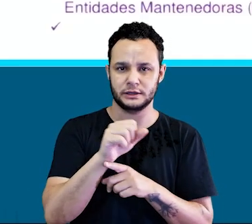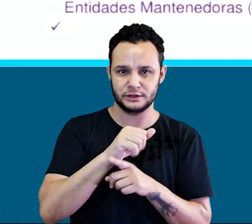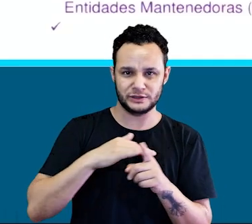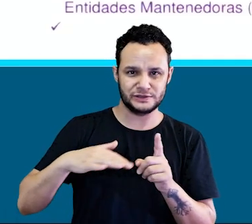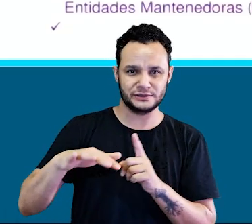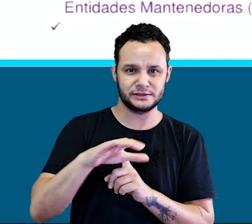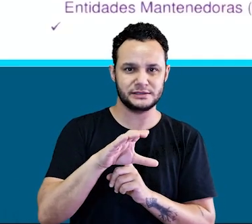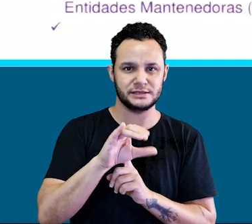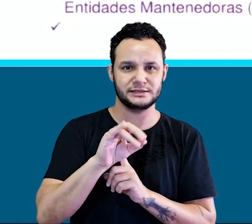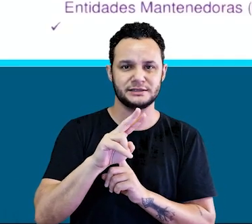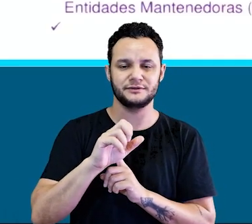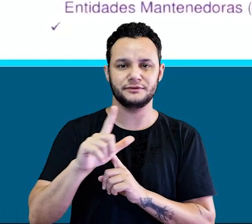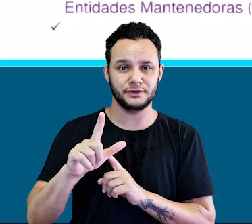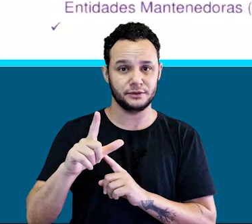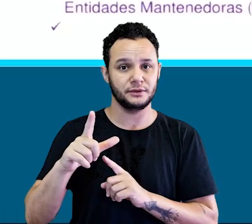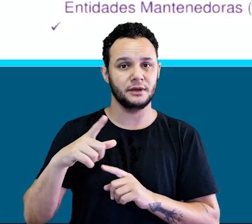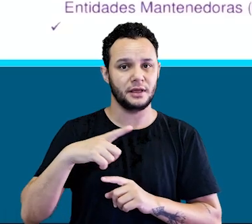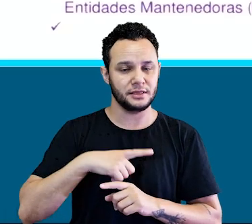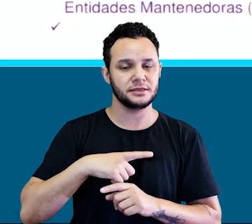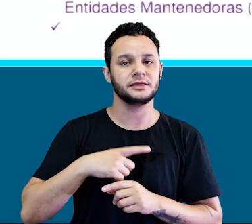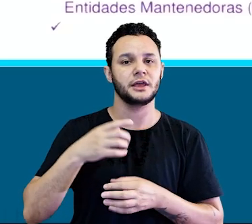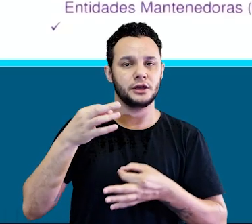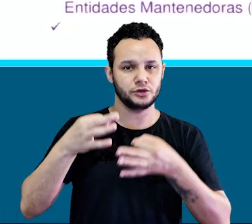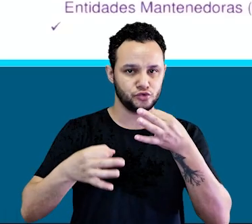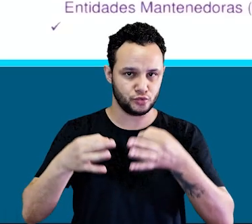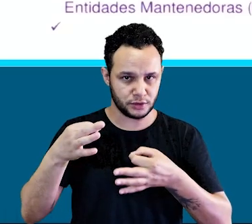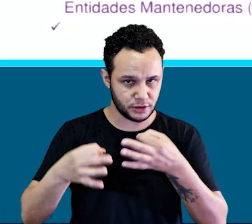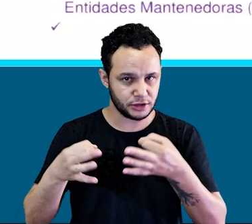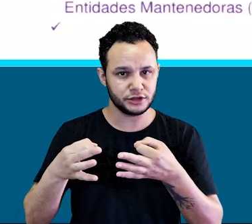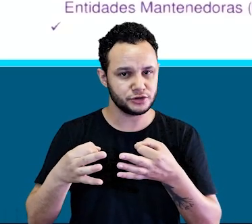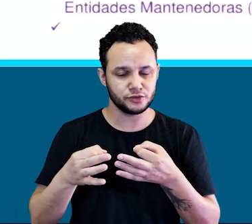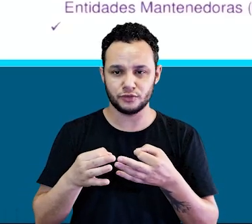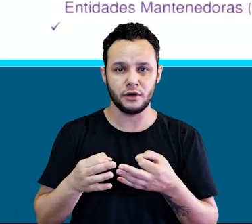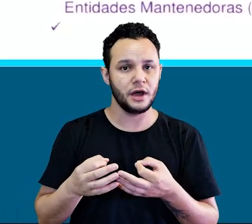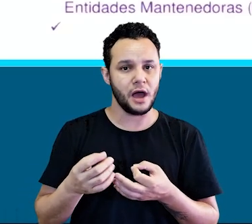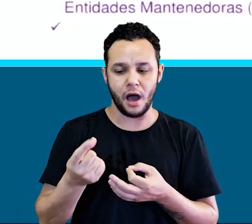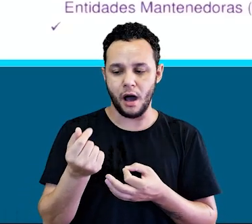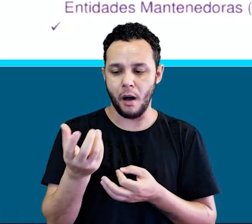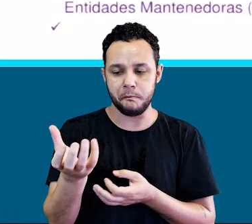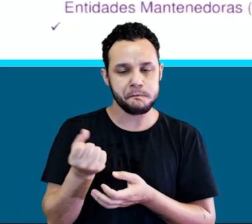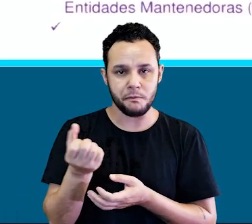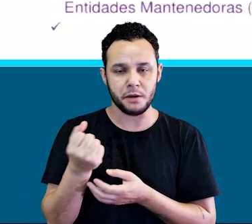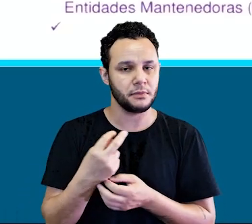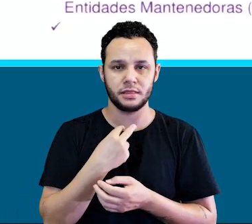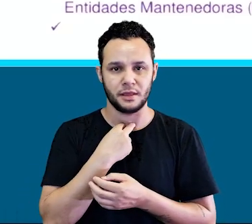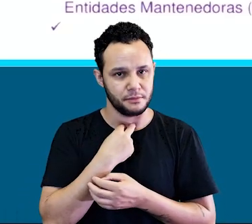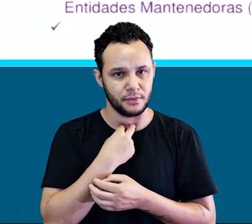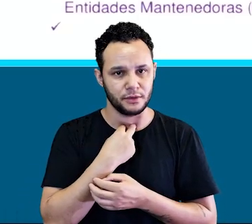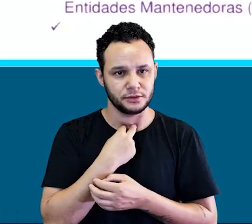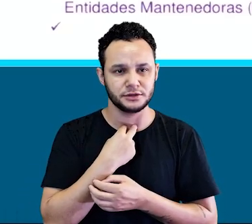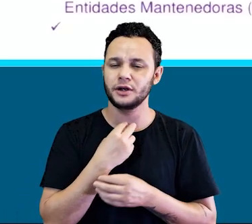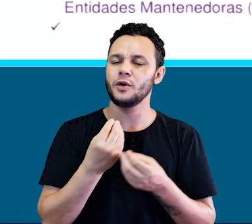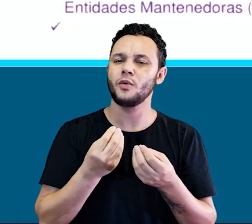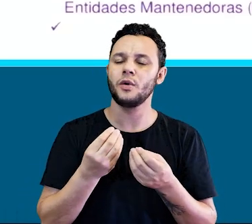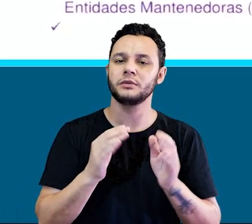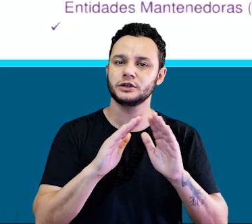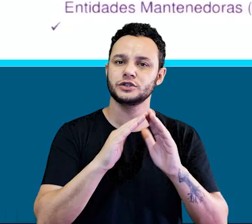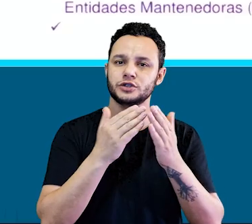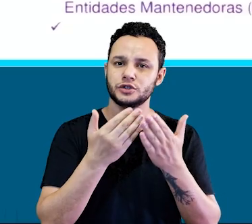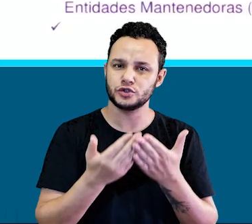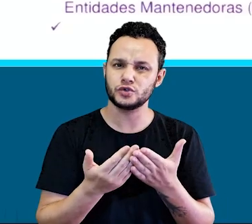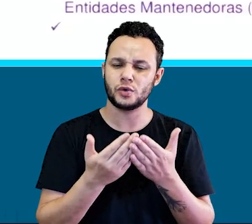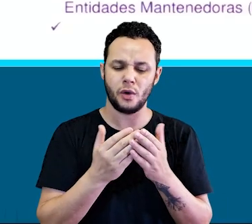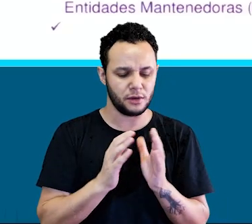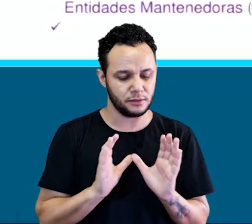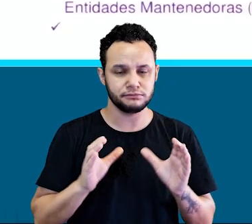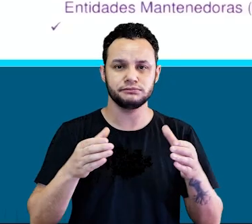uma sociedade civil, né, com uma personalidade jurídica de direito privado, sem fins lucrativos, que pode ser instituída por